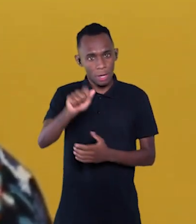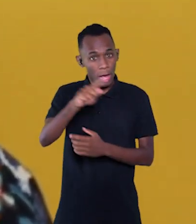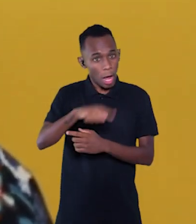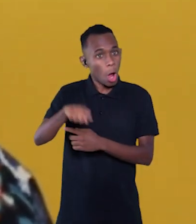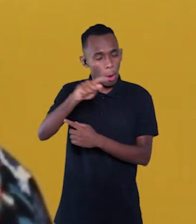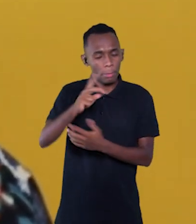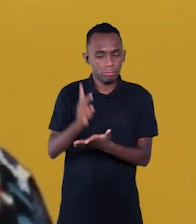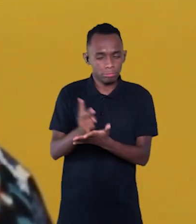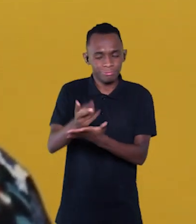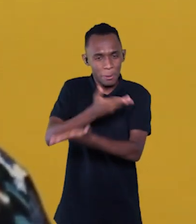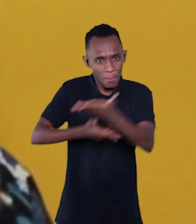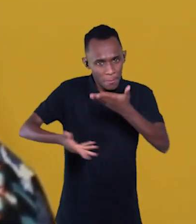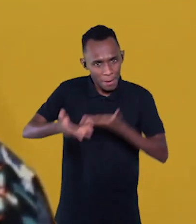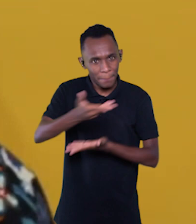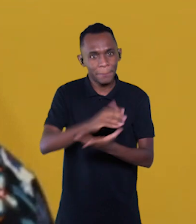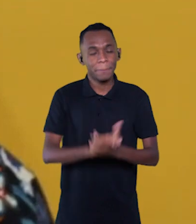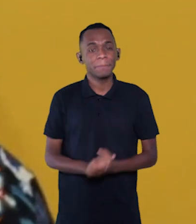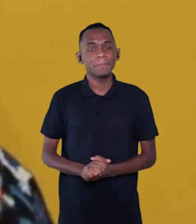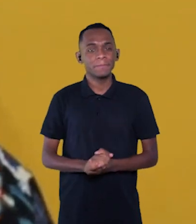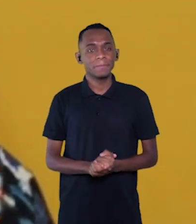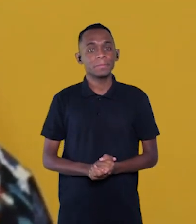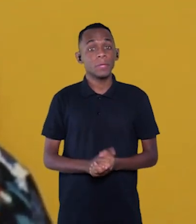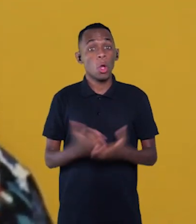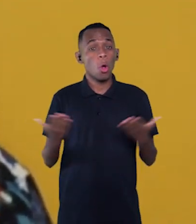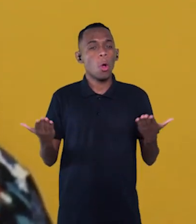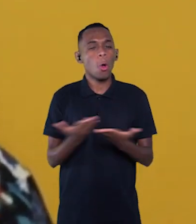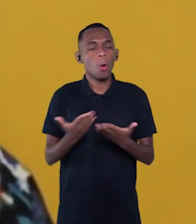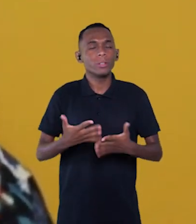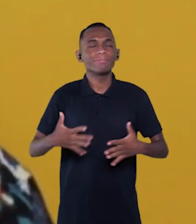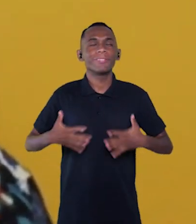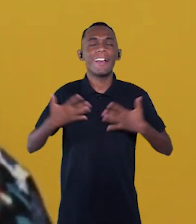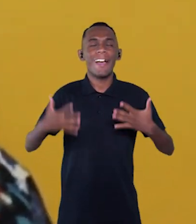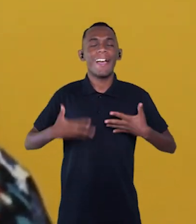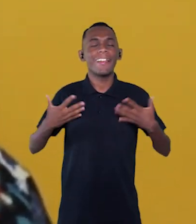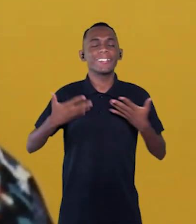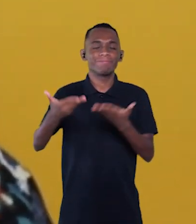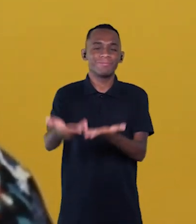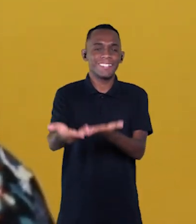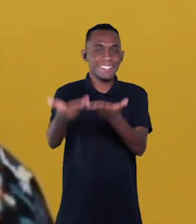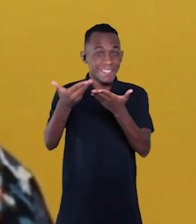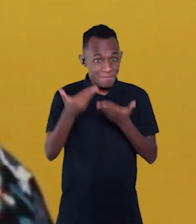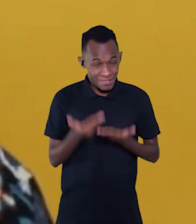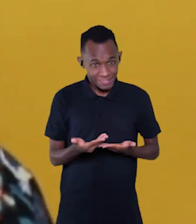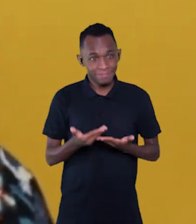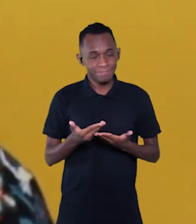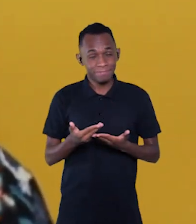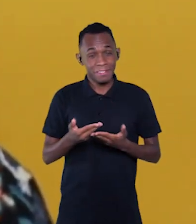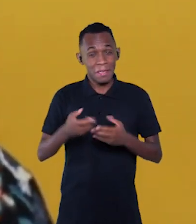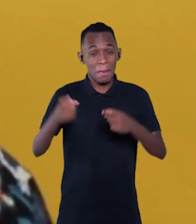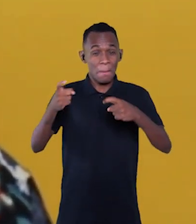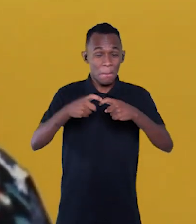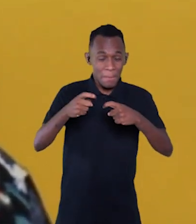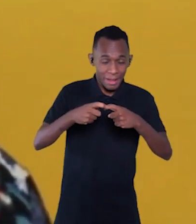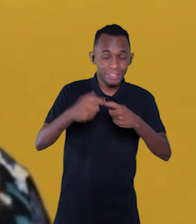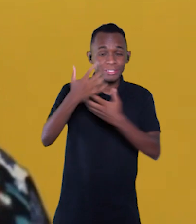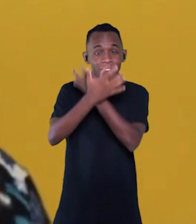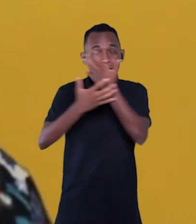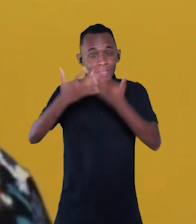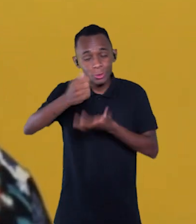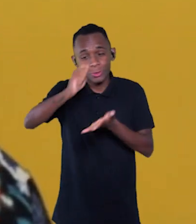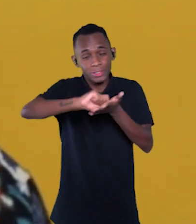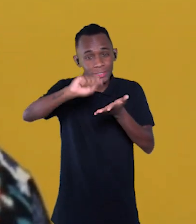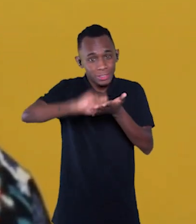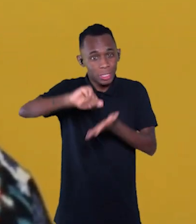@sempre um papo, ou sempre um papo não. Hoje a gente tem a alegria de receber aqui a médica, cantora e